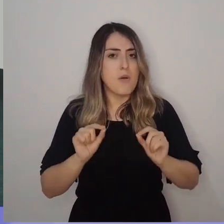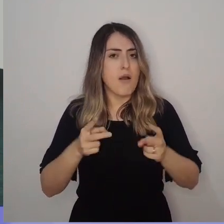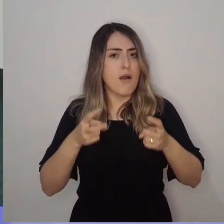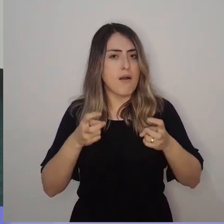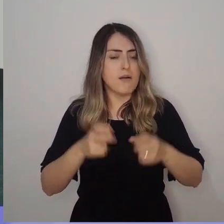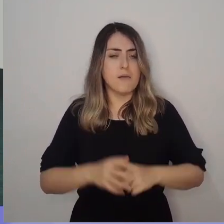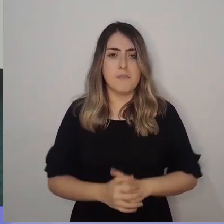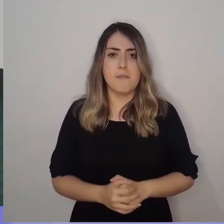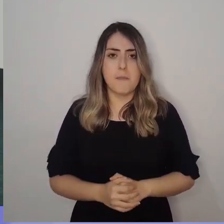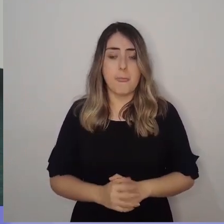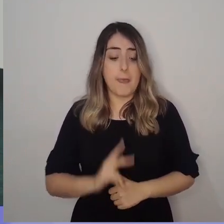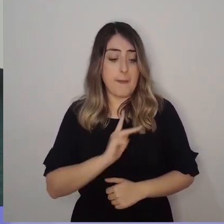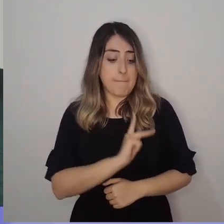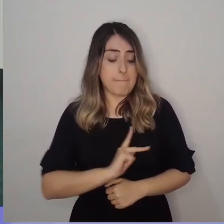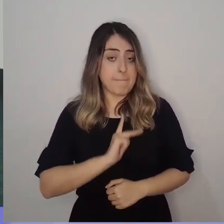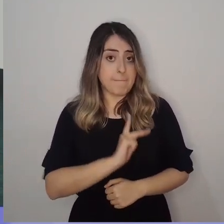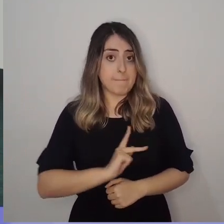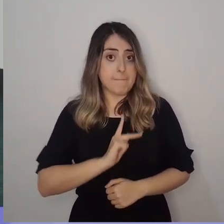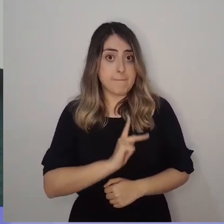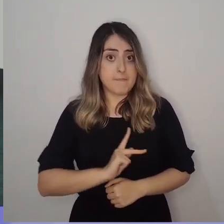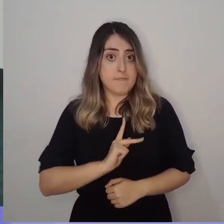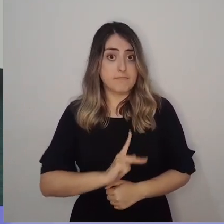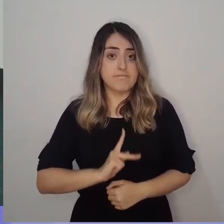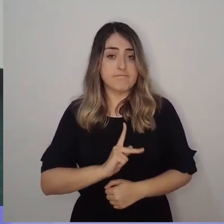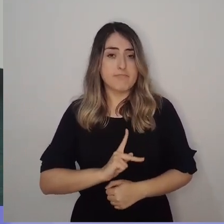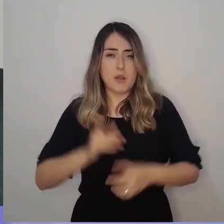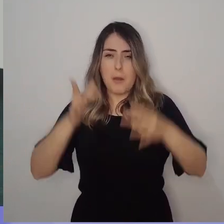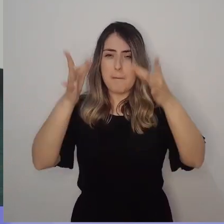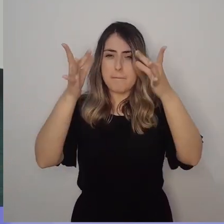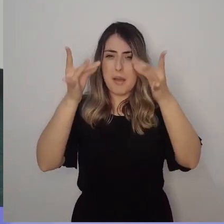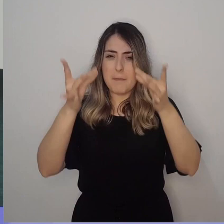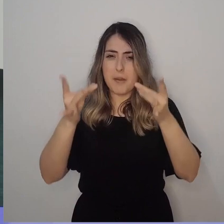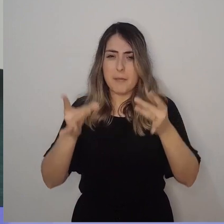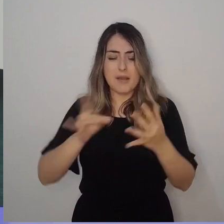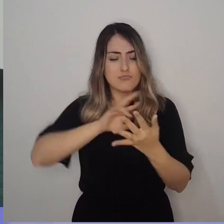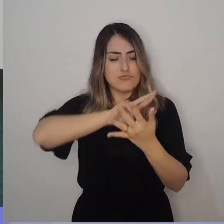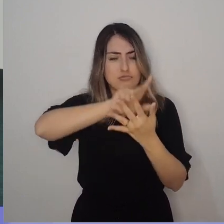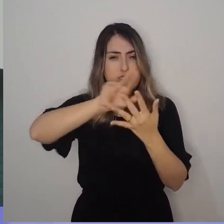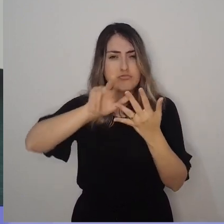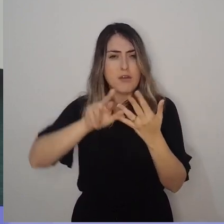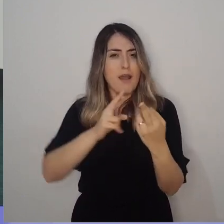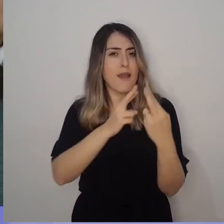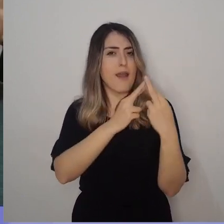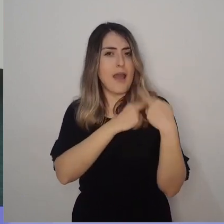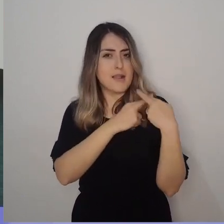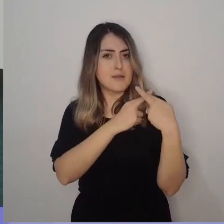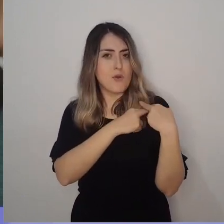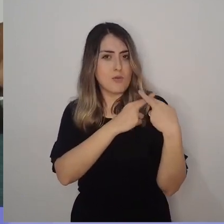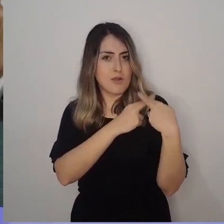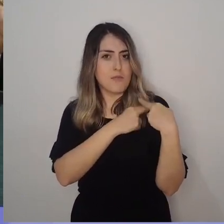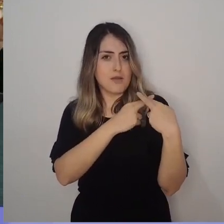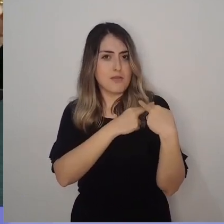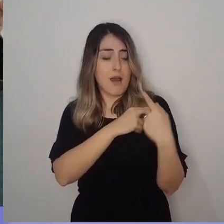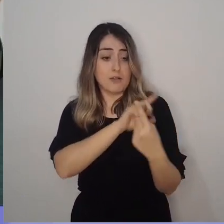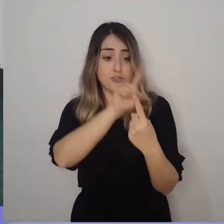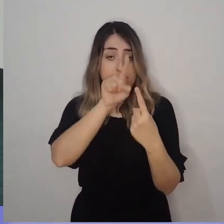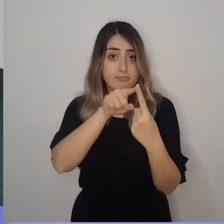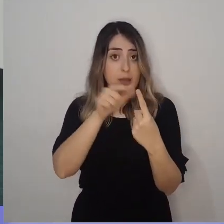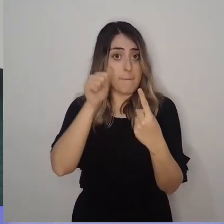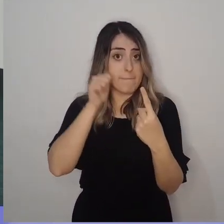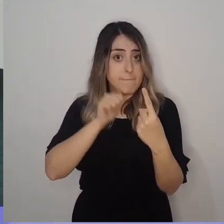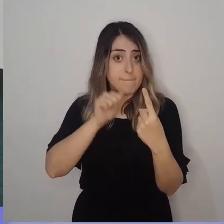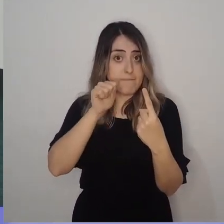que Paulo ensina nessa lista de responsabilidades familiares ou domésticas,